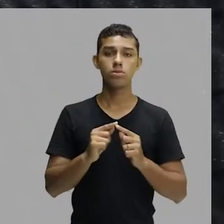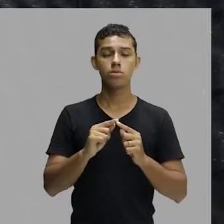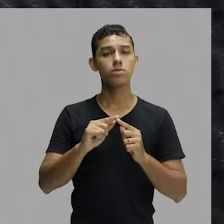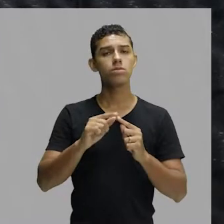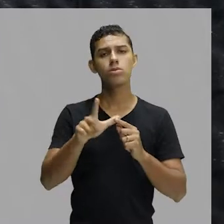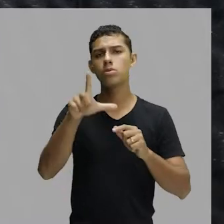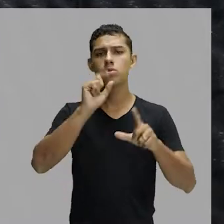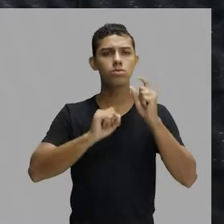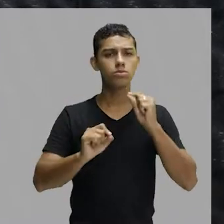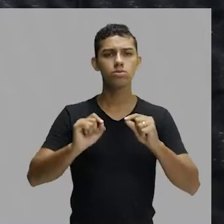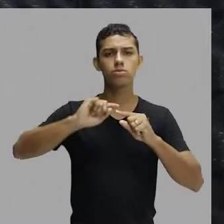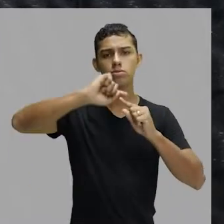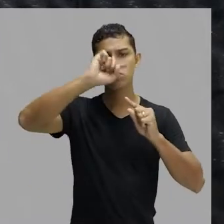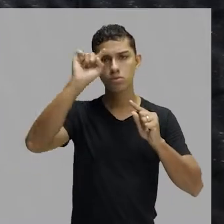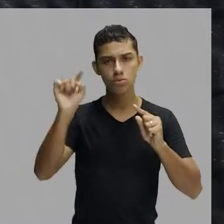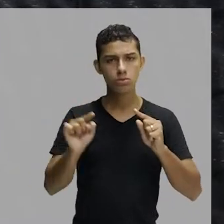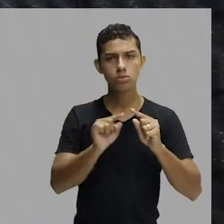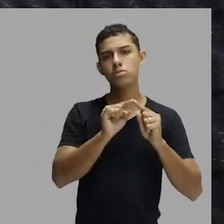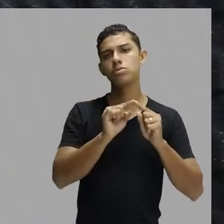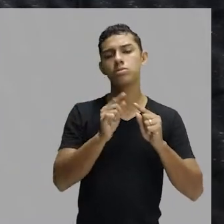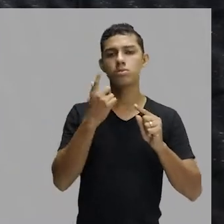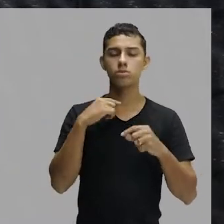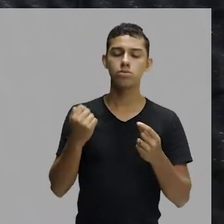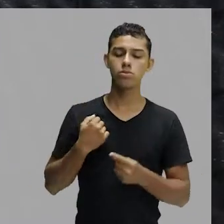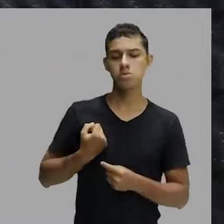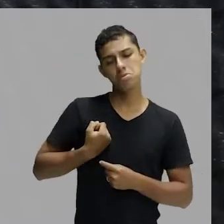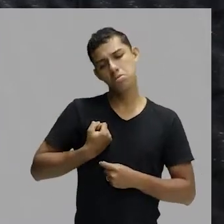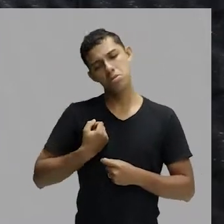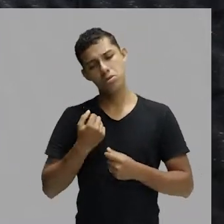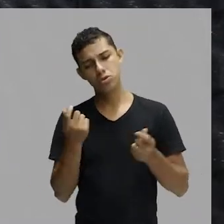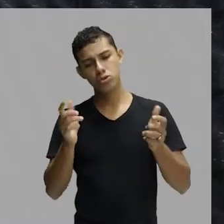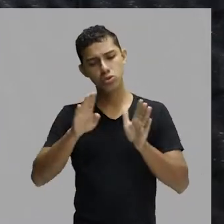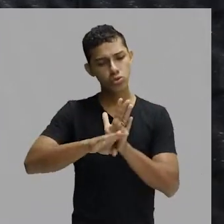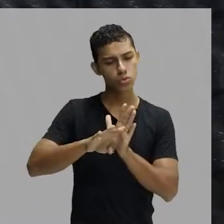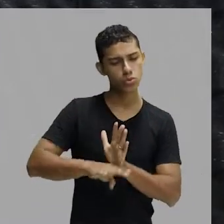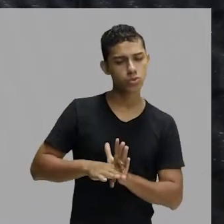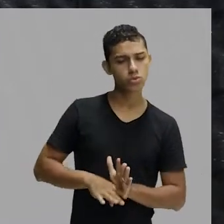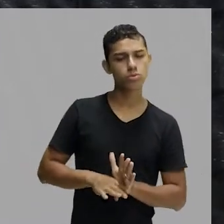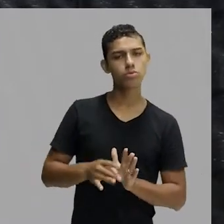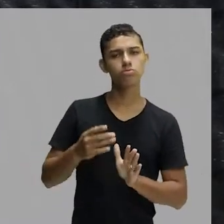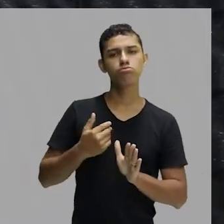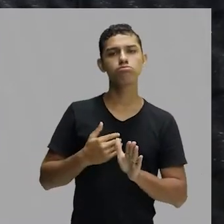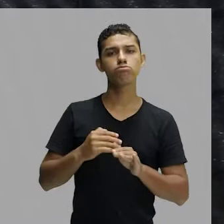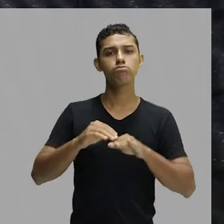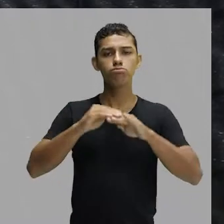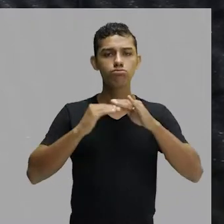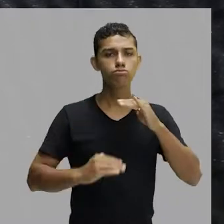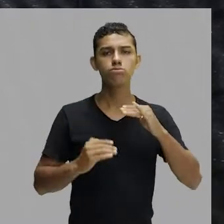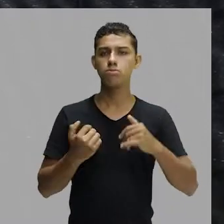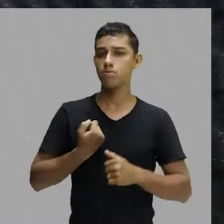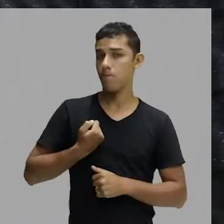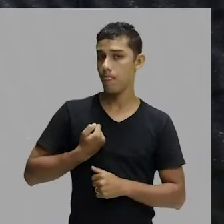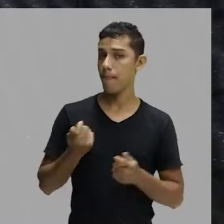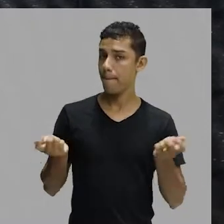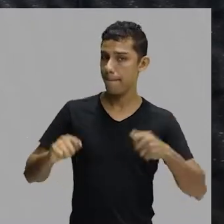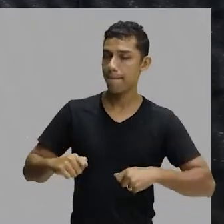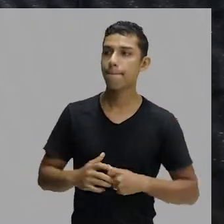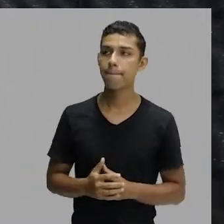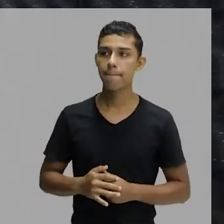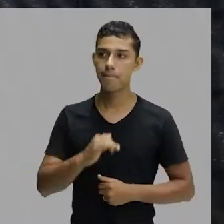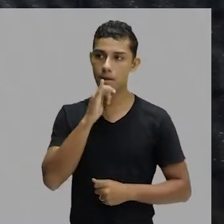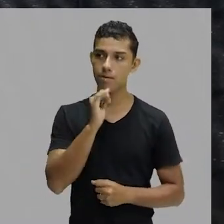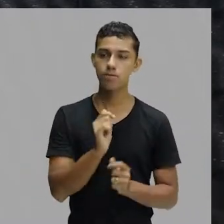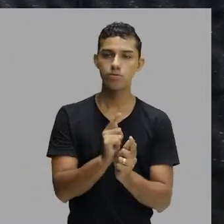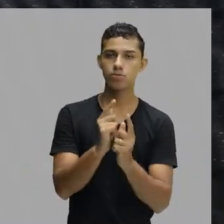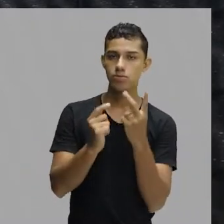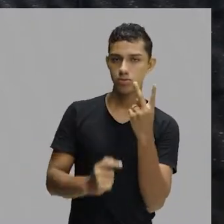sentido que resultar nos menores números possíveis, certo? Olha aqui, turma. Se eu tiver dois